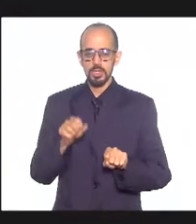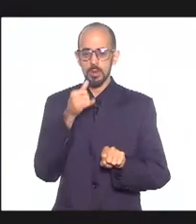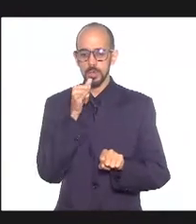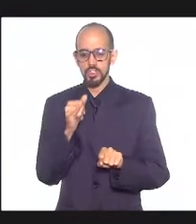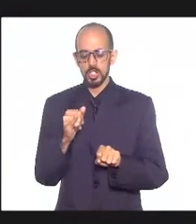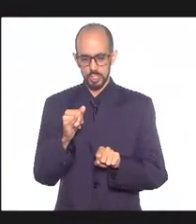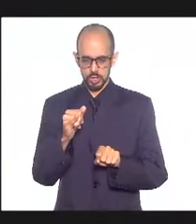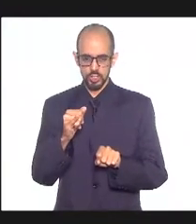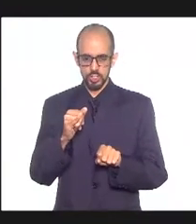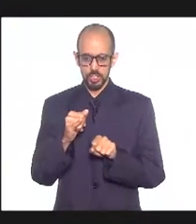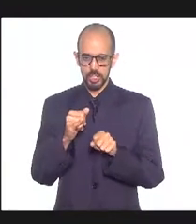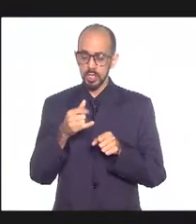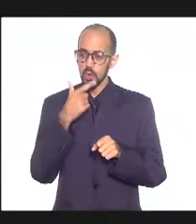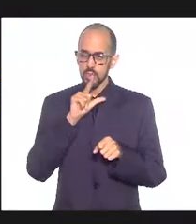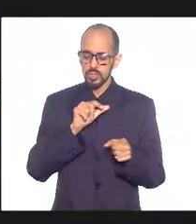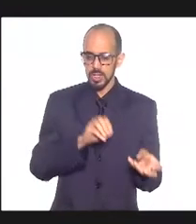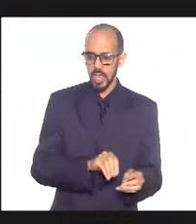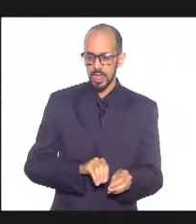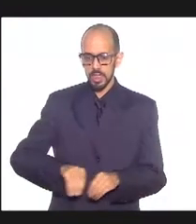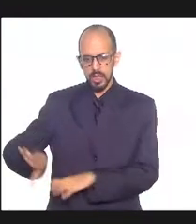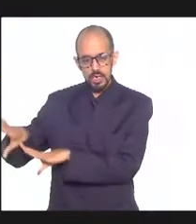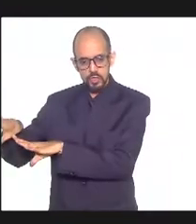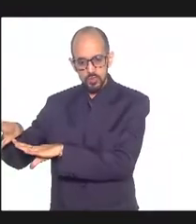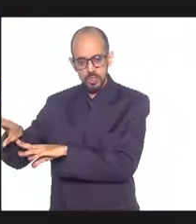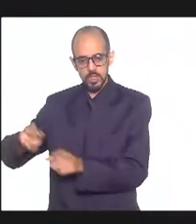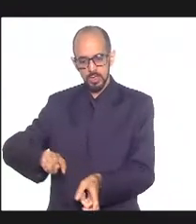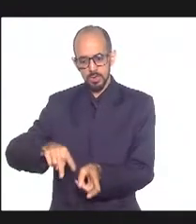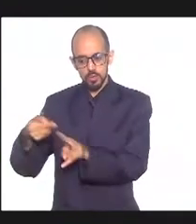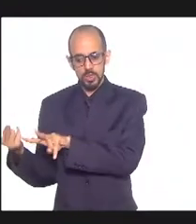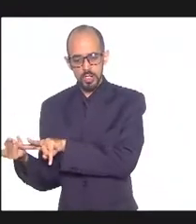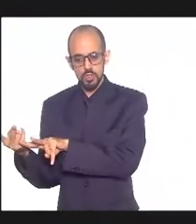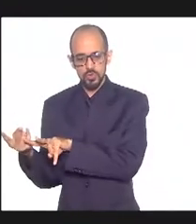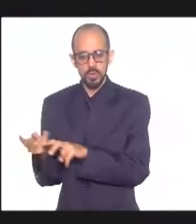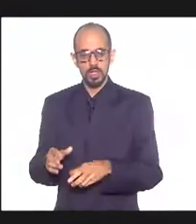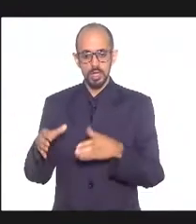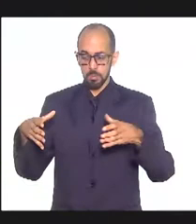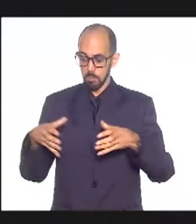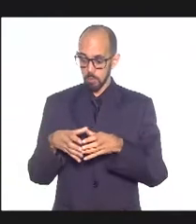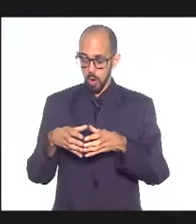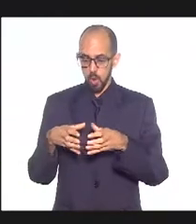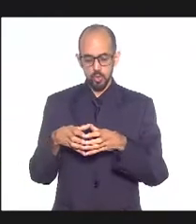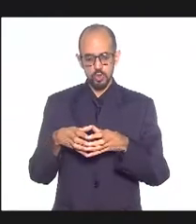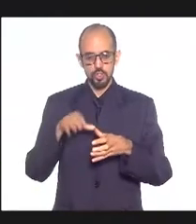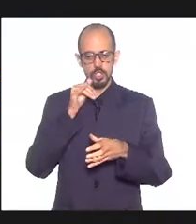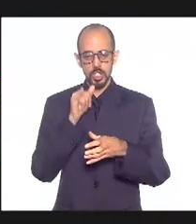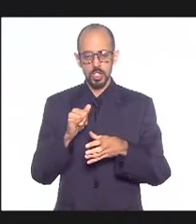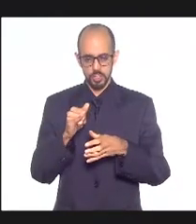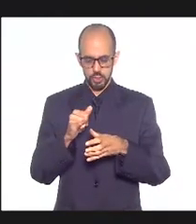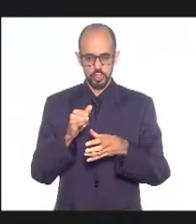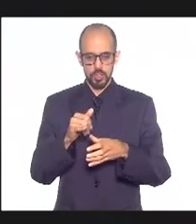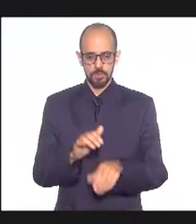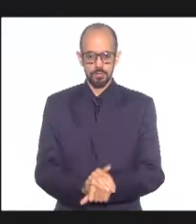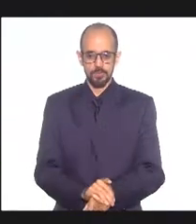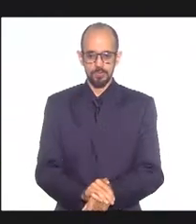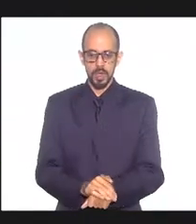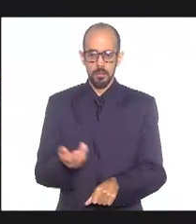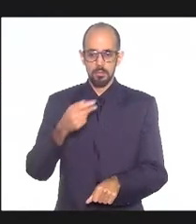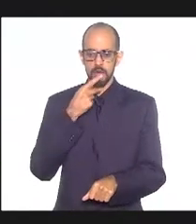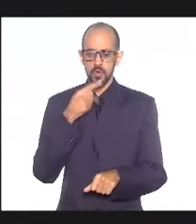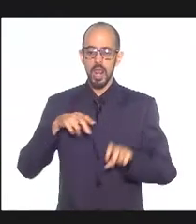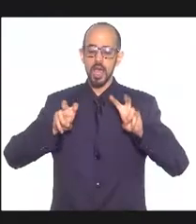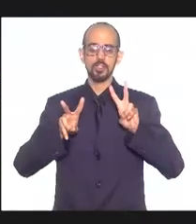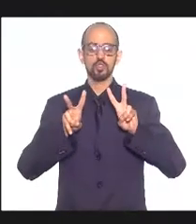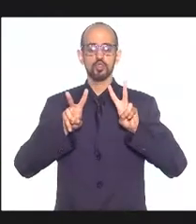no Brasil, que permite você transferir blocos de energia de um lado para o outro. Para falar sobre a